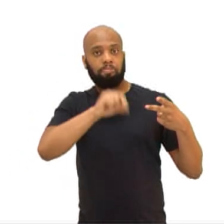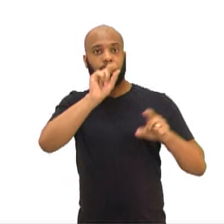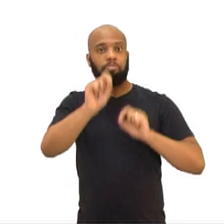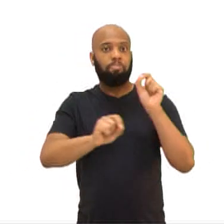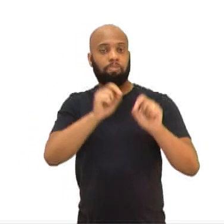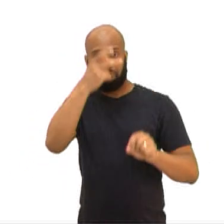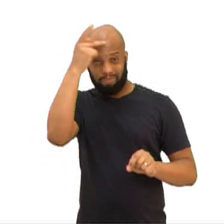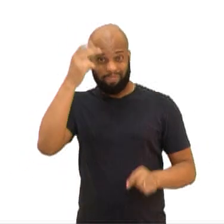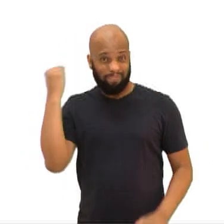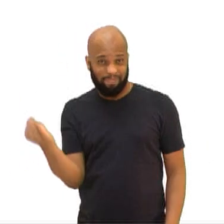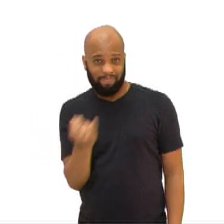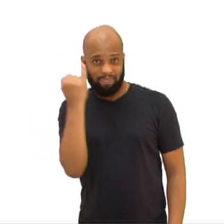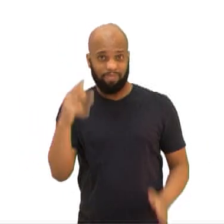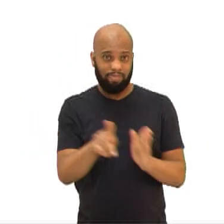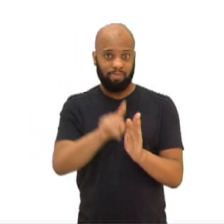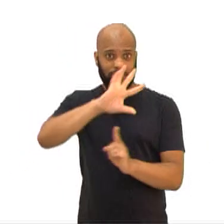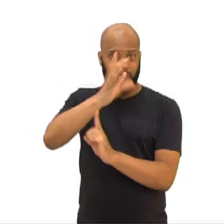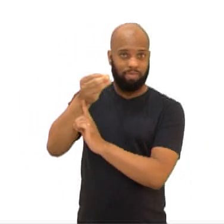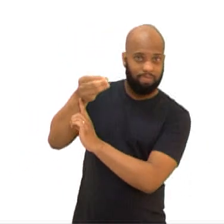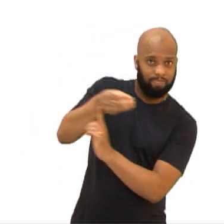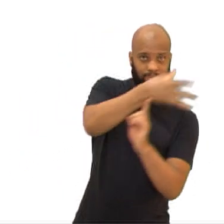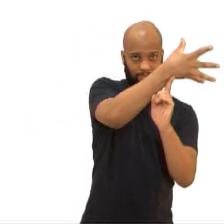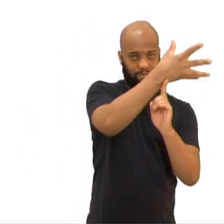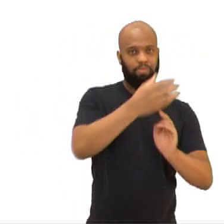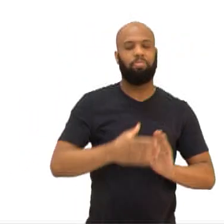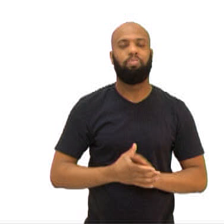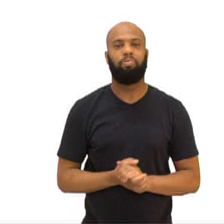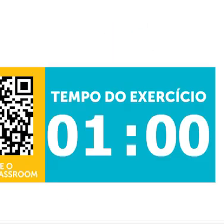B, Manuel Bandeira e Graça Aranha.